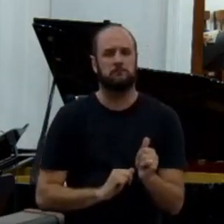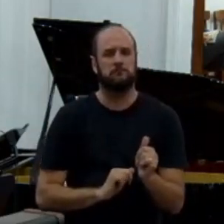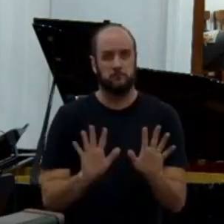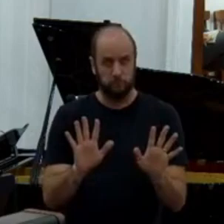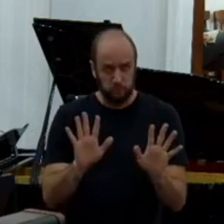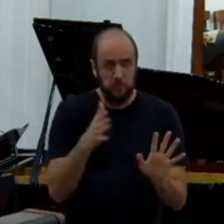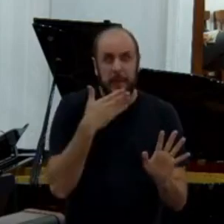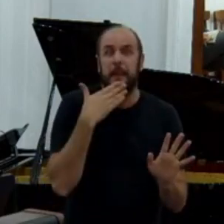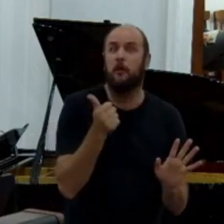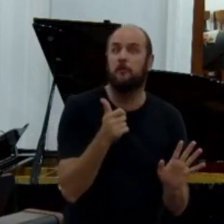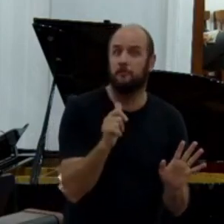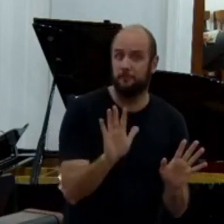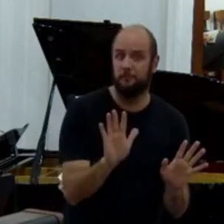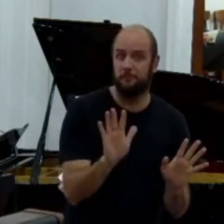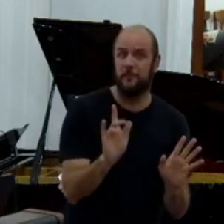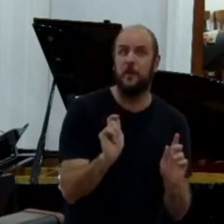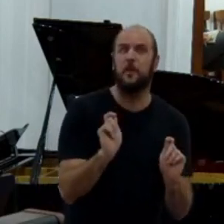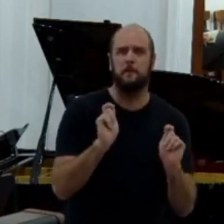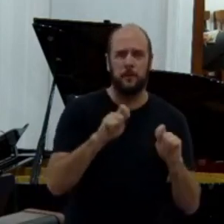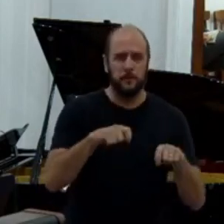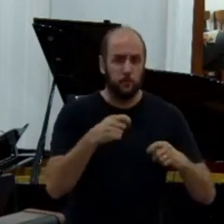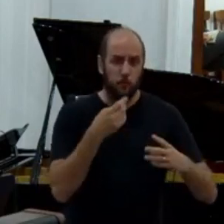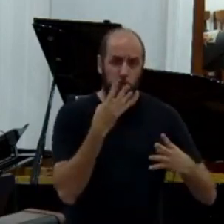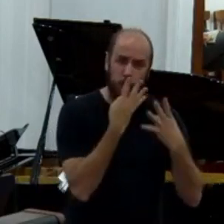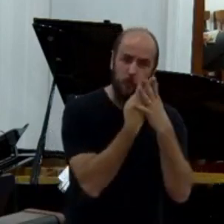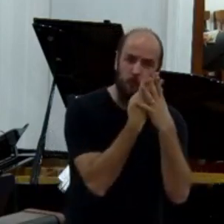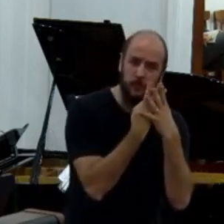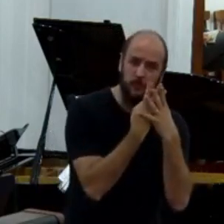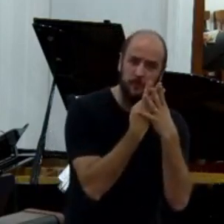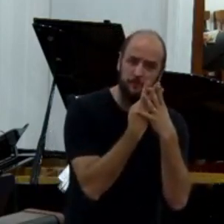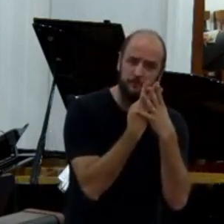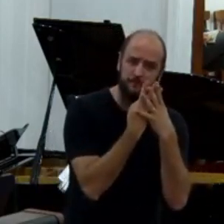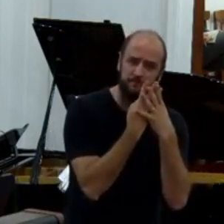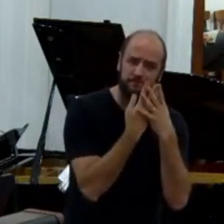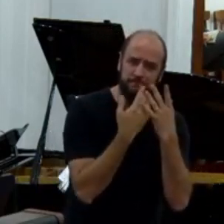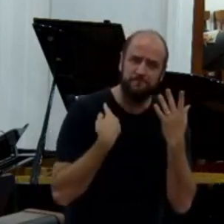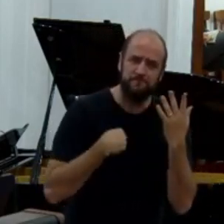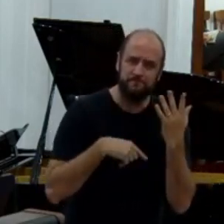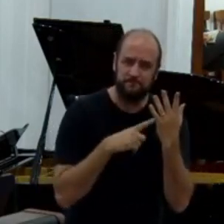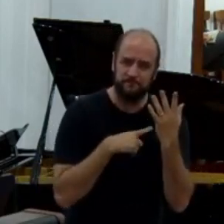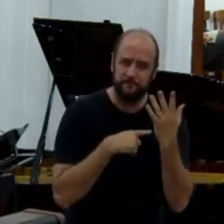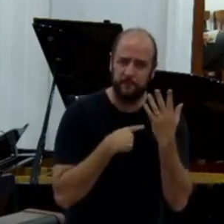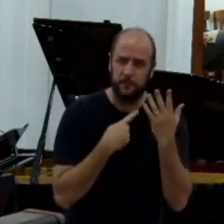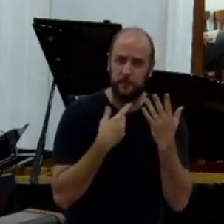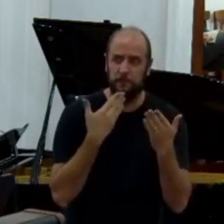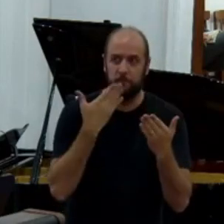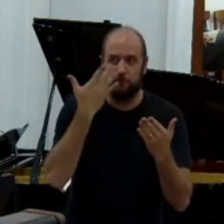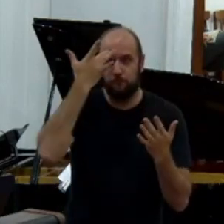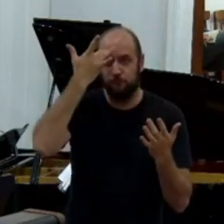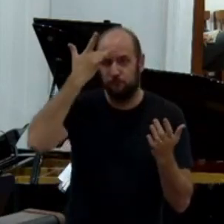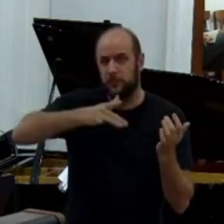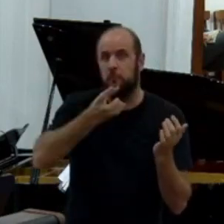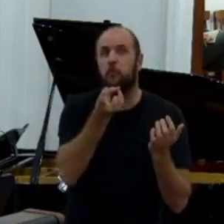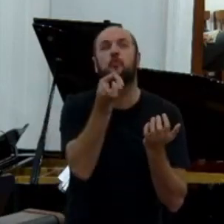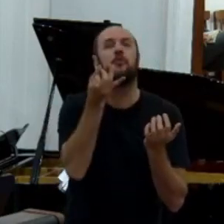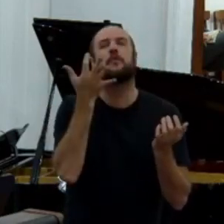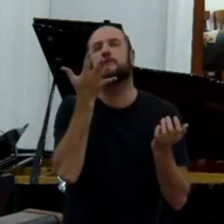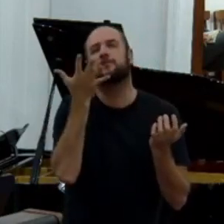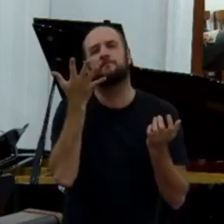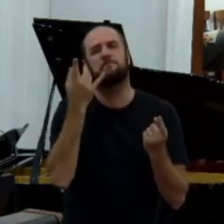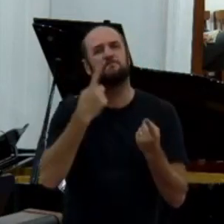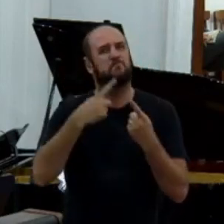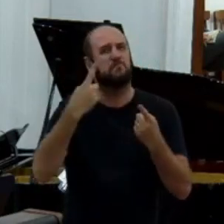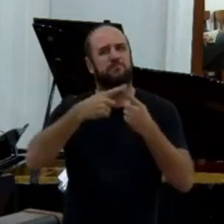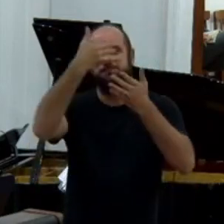melhor dizendo, podemos confessar que perdemos os números, porque